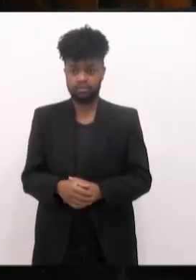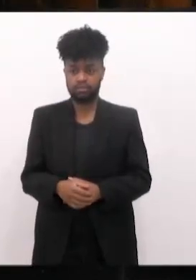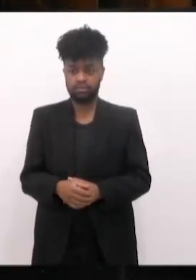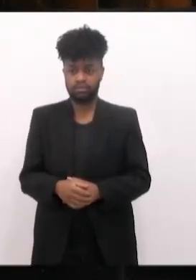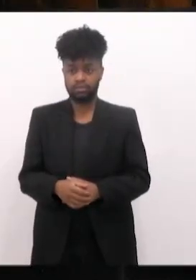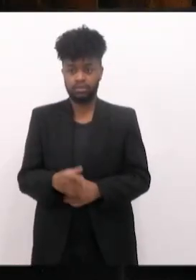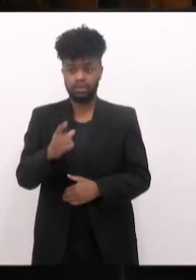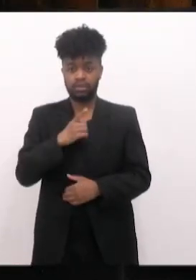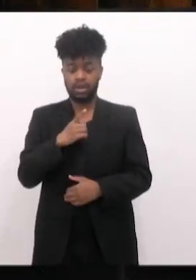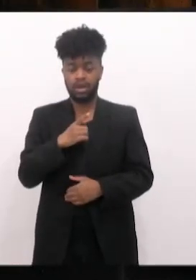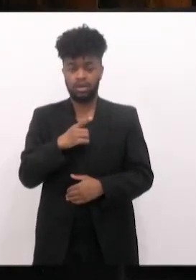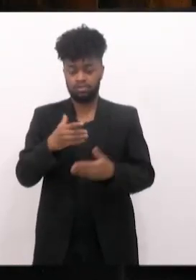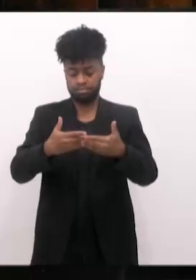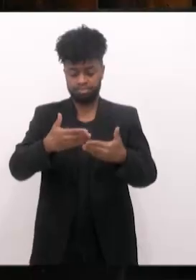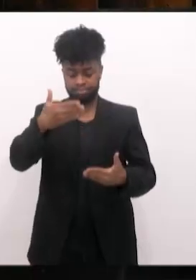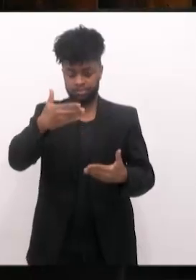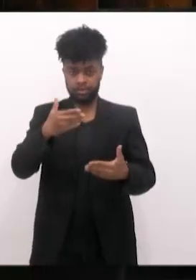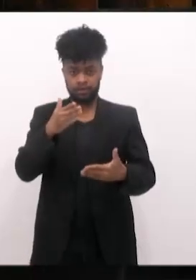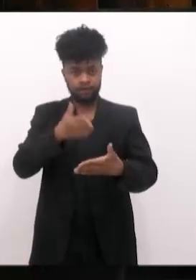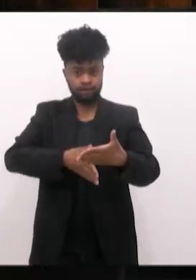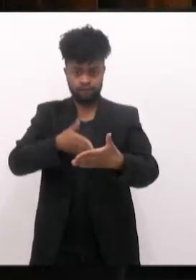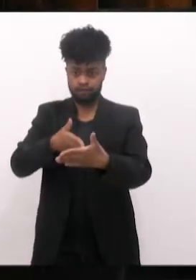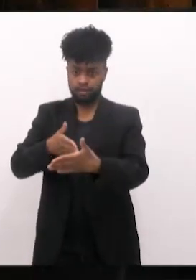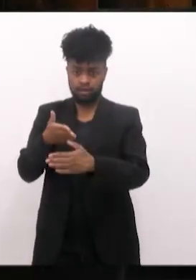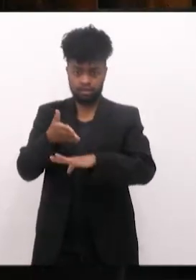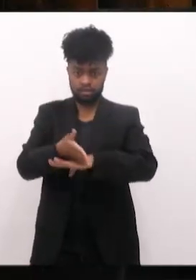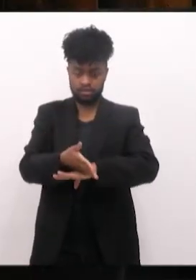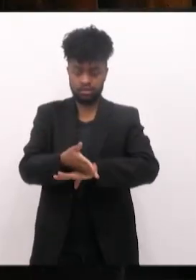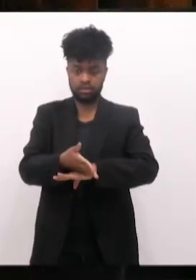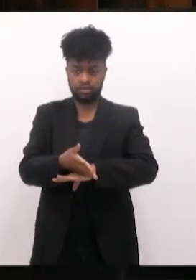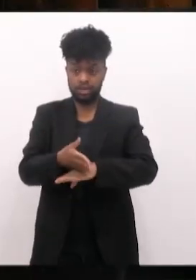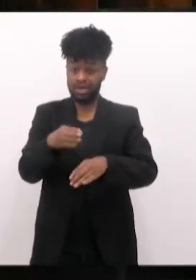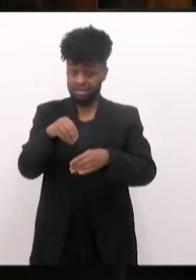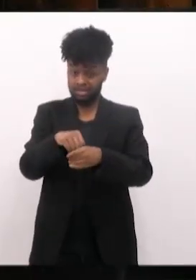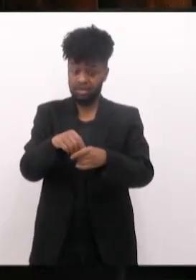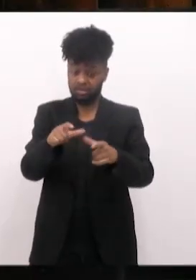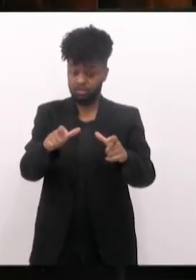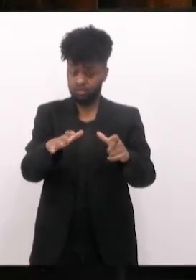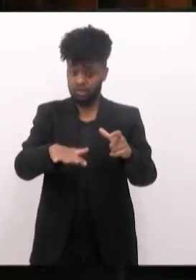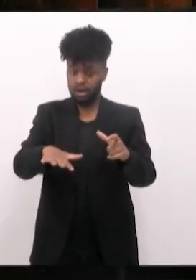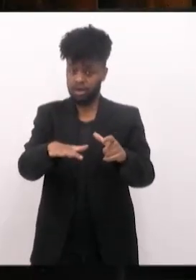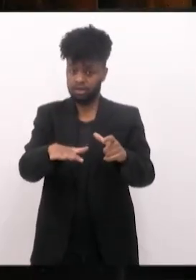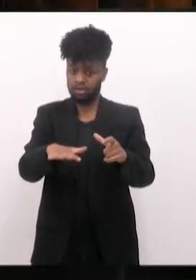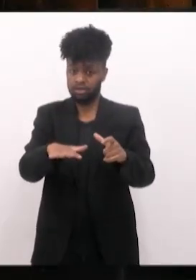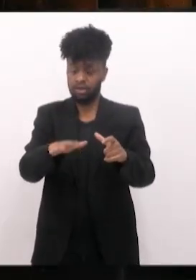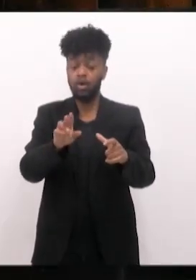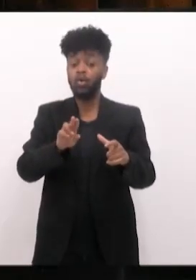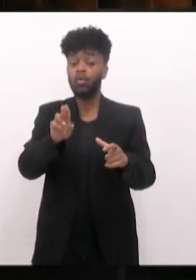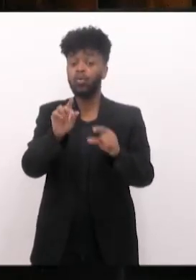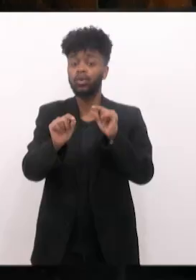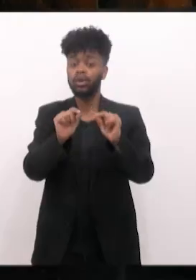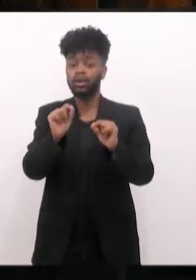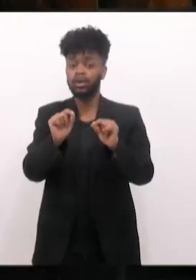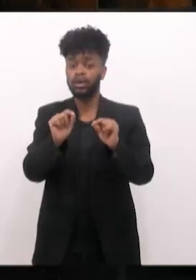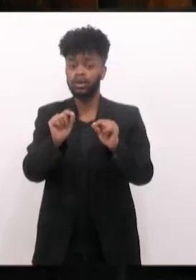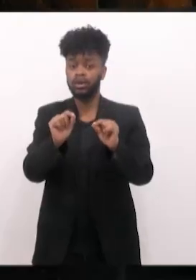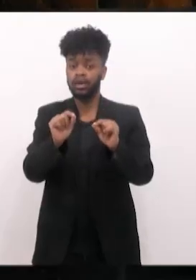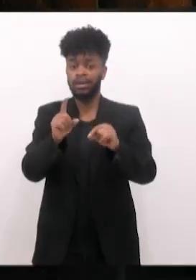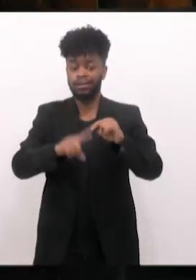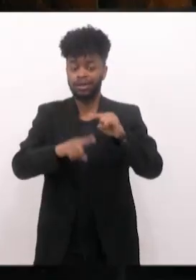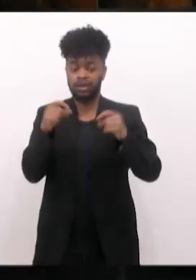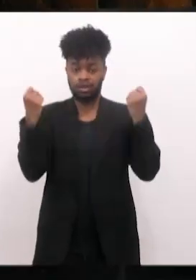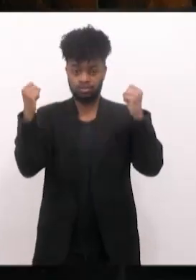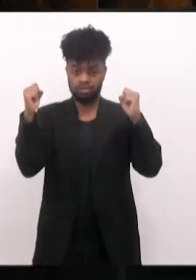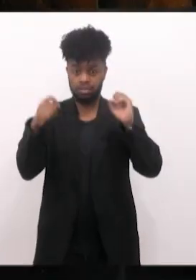uma barricada, dentro da comunidade, utilizando um equipamento de ginástica